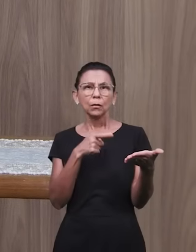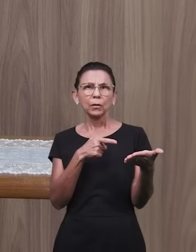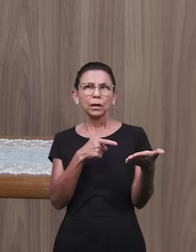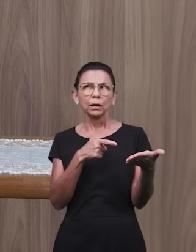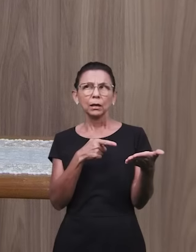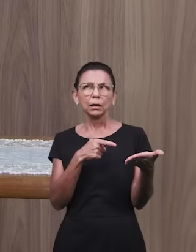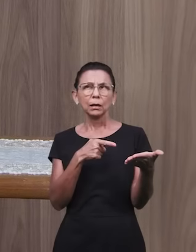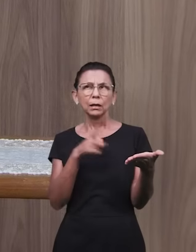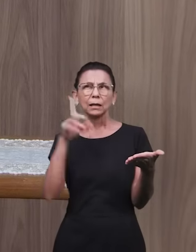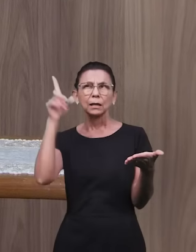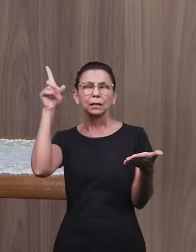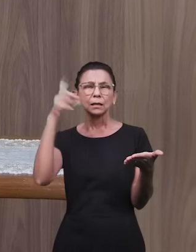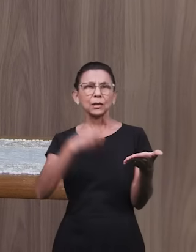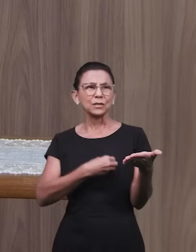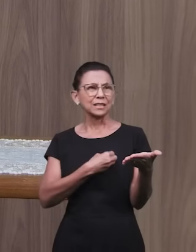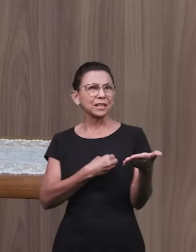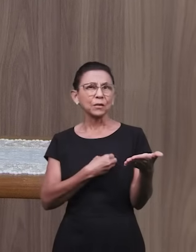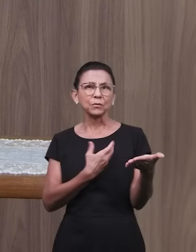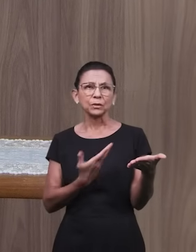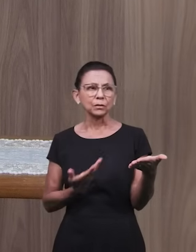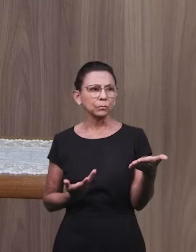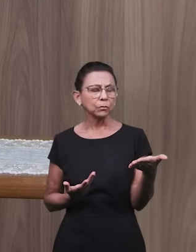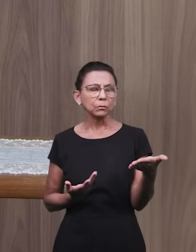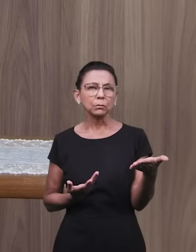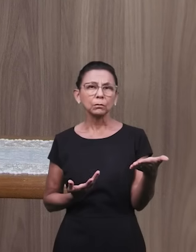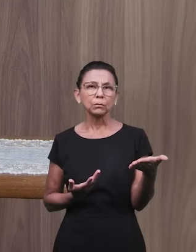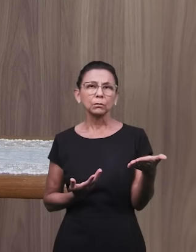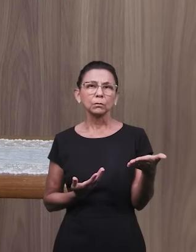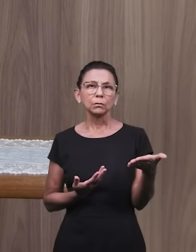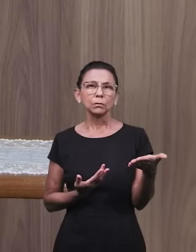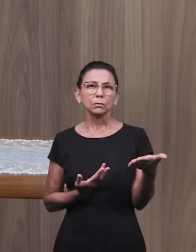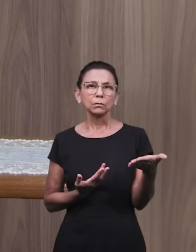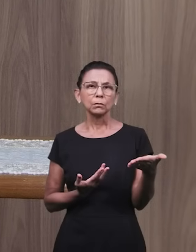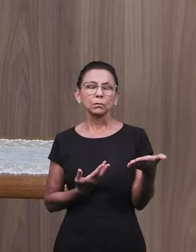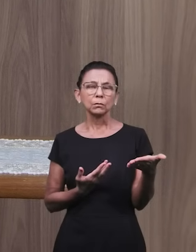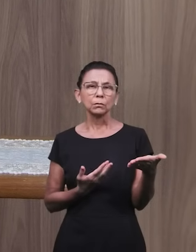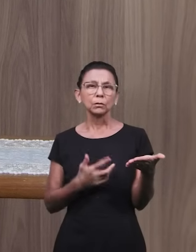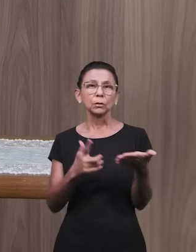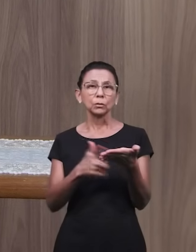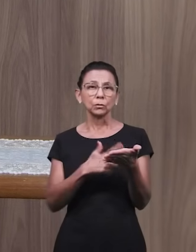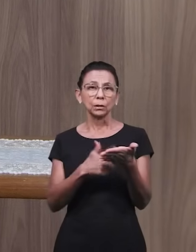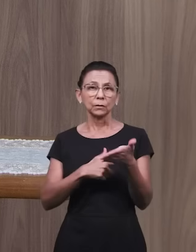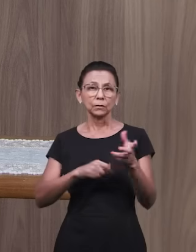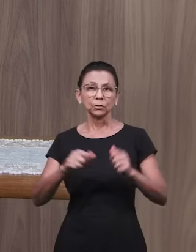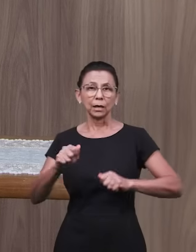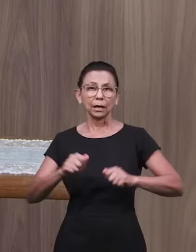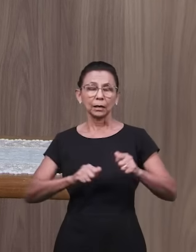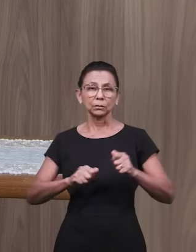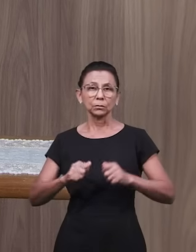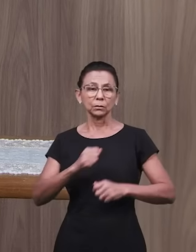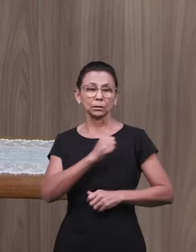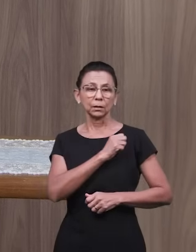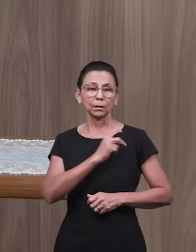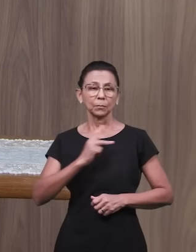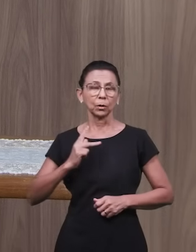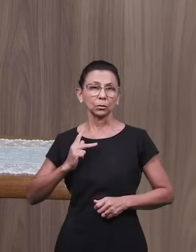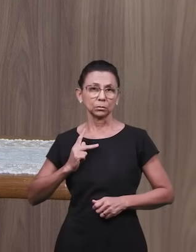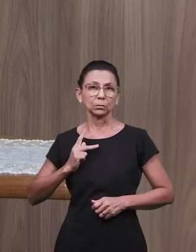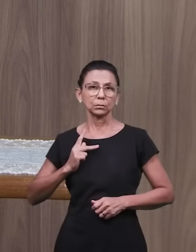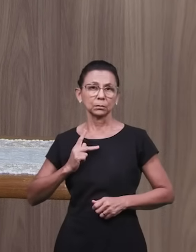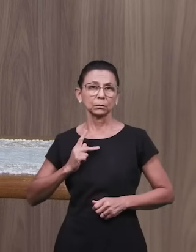vivo. Especialmente no livro de Atos dos Apóstolos. Porque é um livro que revela